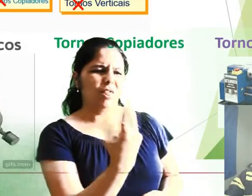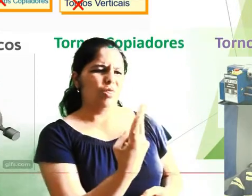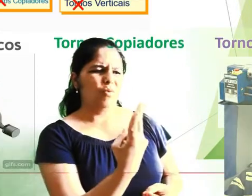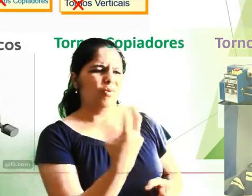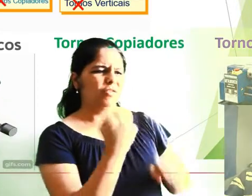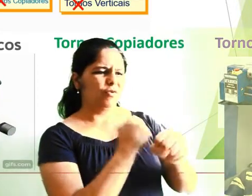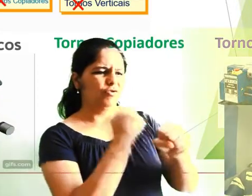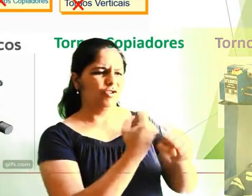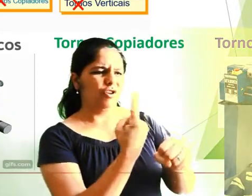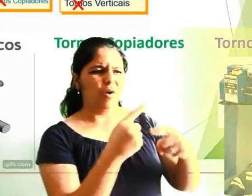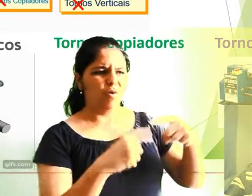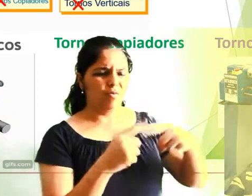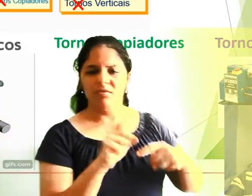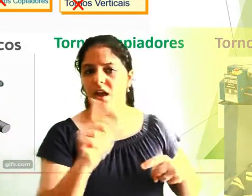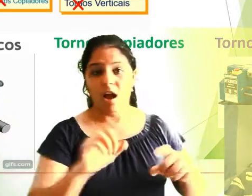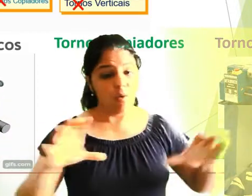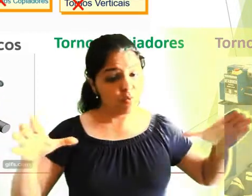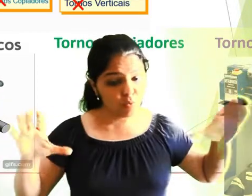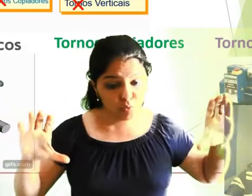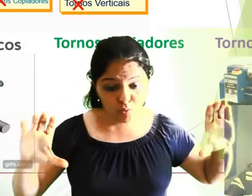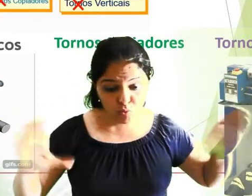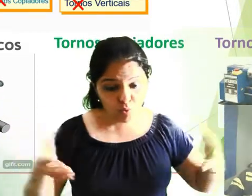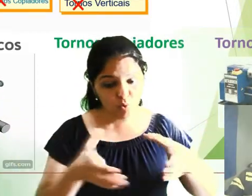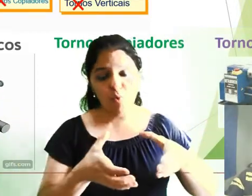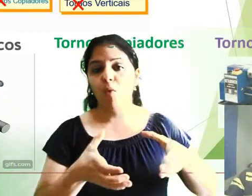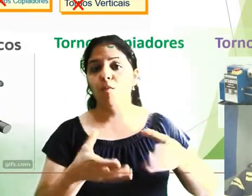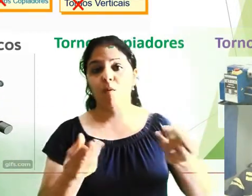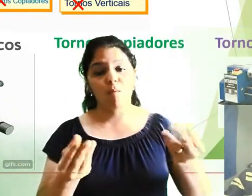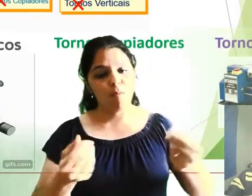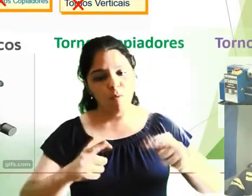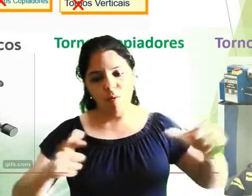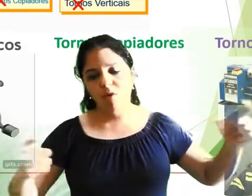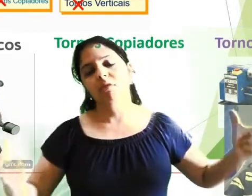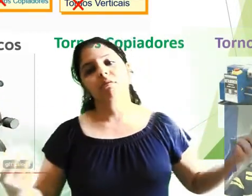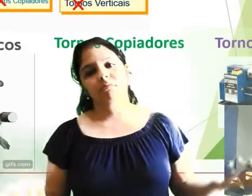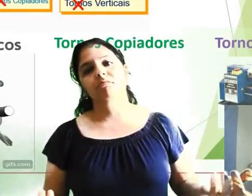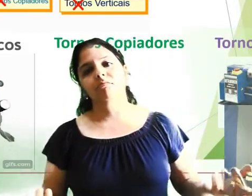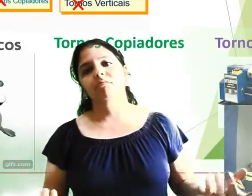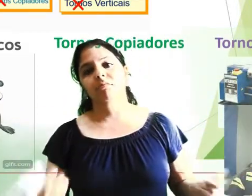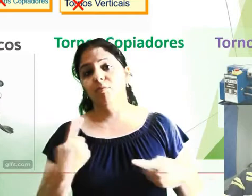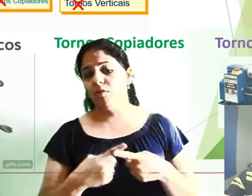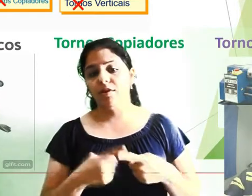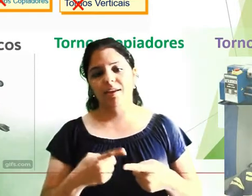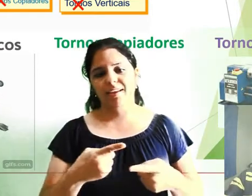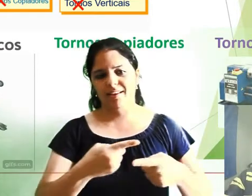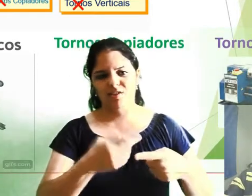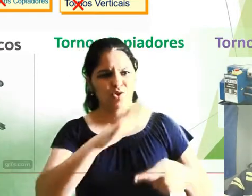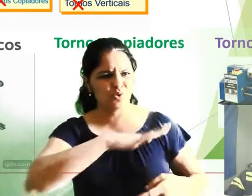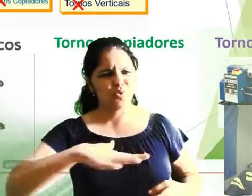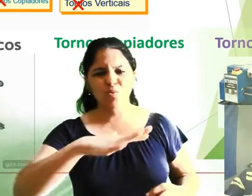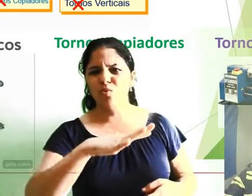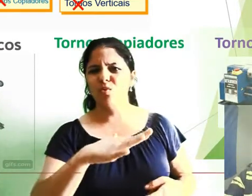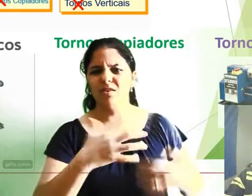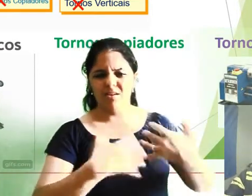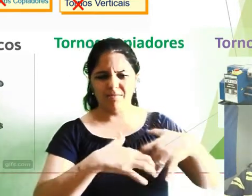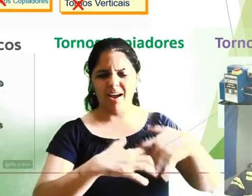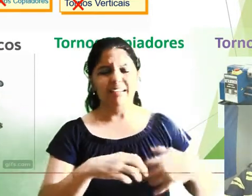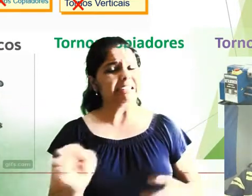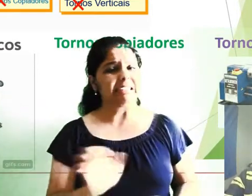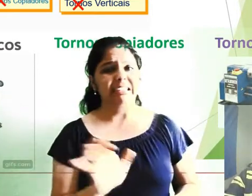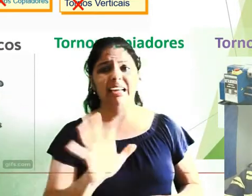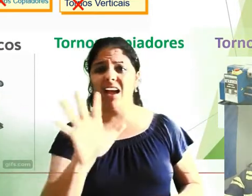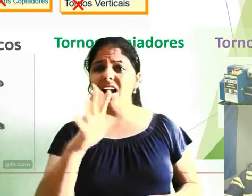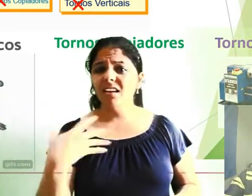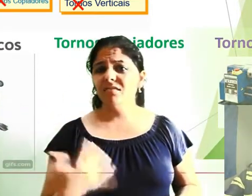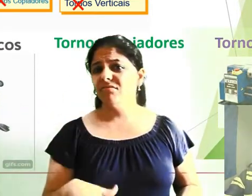duas peças, tem que ser um lote e um grande lote tá? Para poder valer a pena o investimento desse maquinário, porque o maquinário é muito